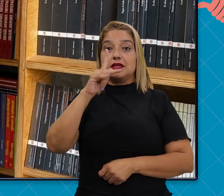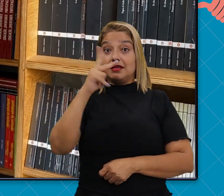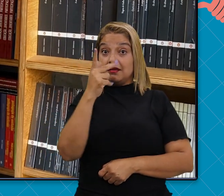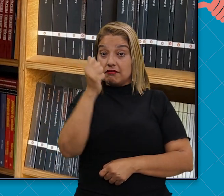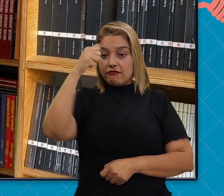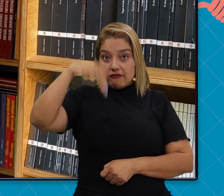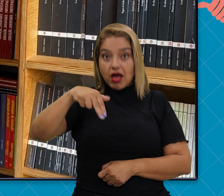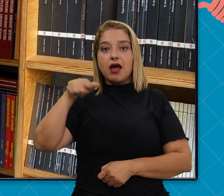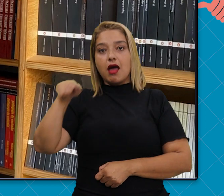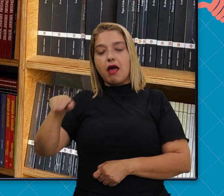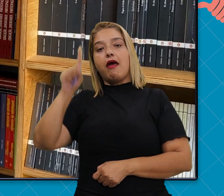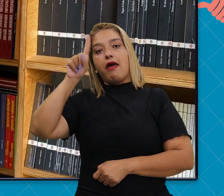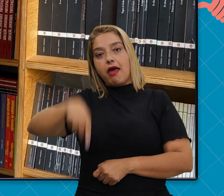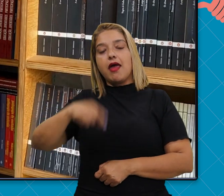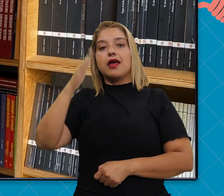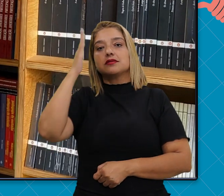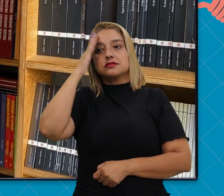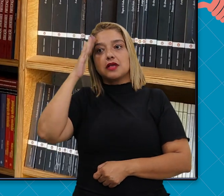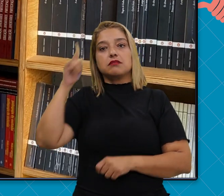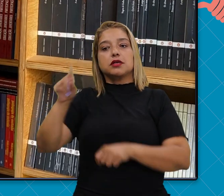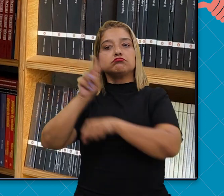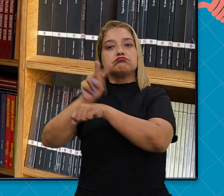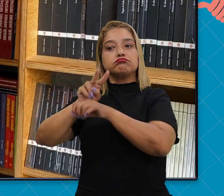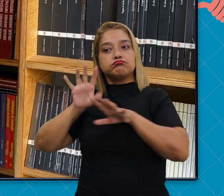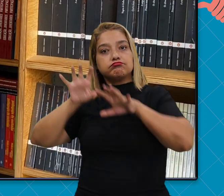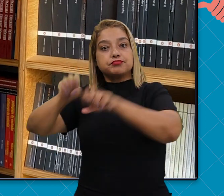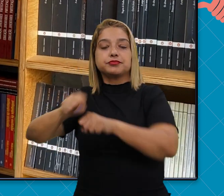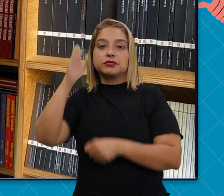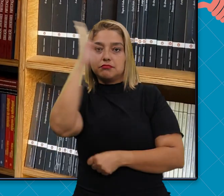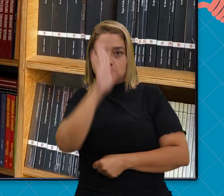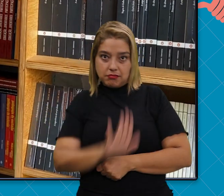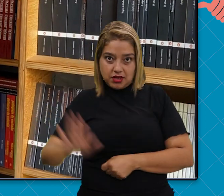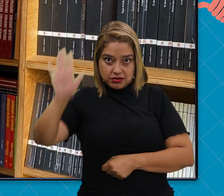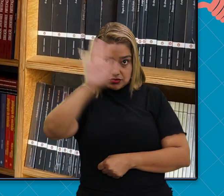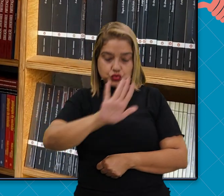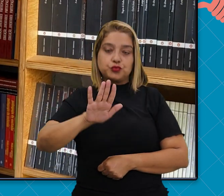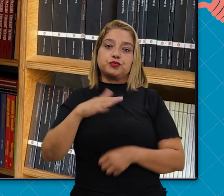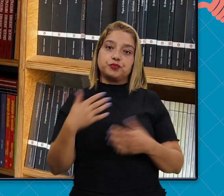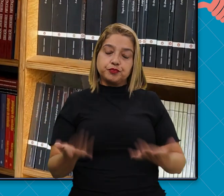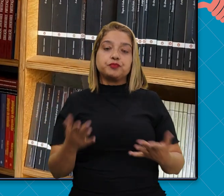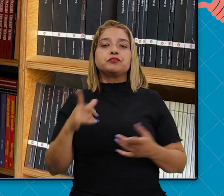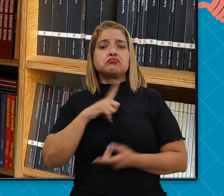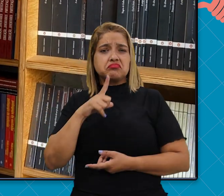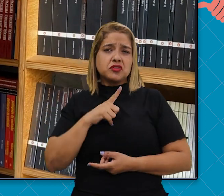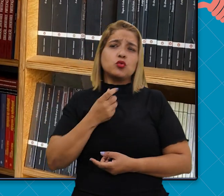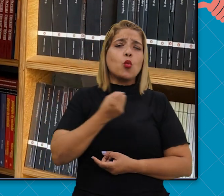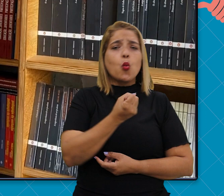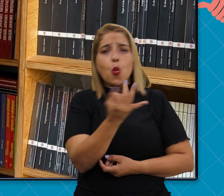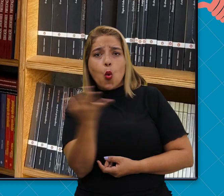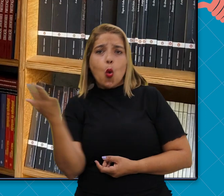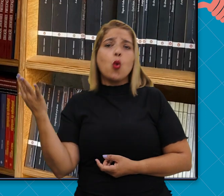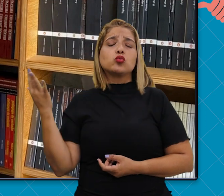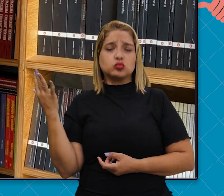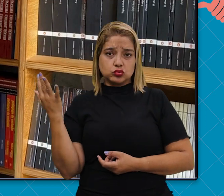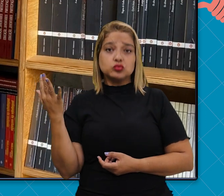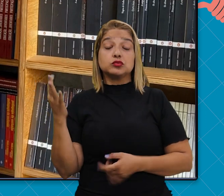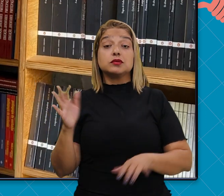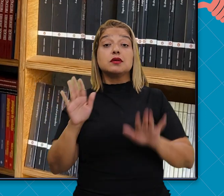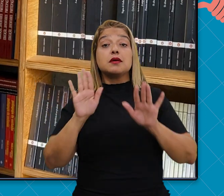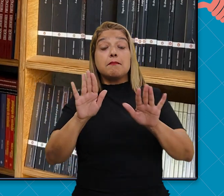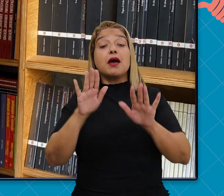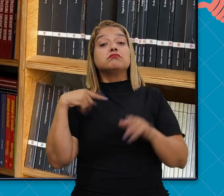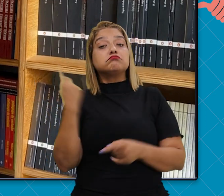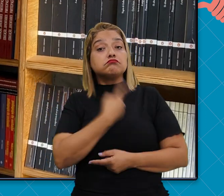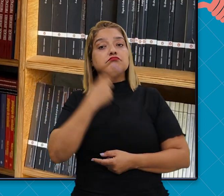esse instituto que eu falei há pouco. Existem outros, né, como Corumbá de Goiás, por exemplo. Mas